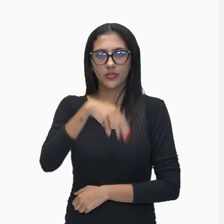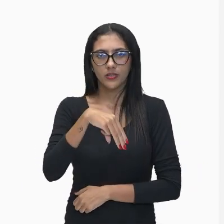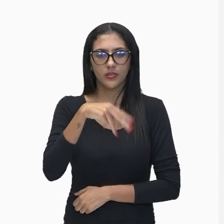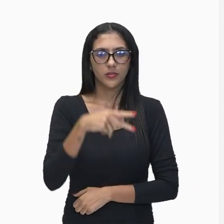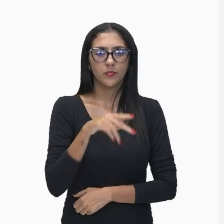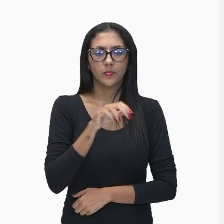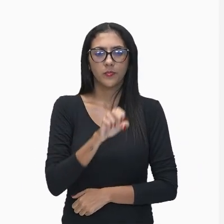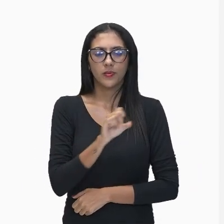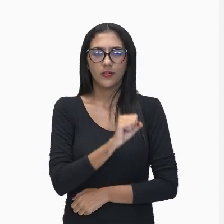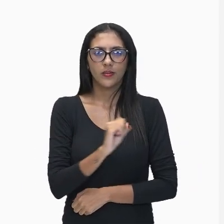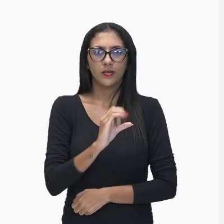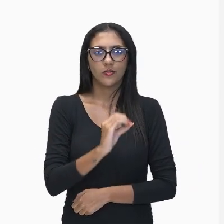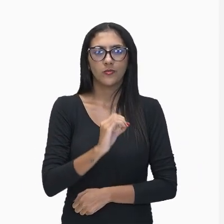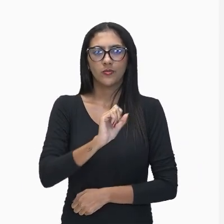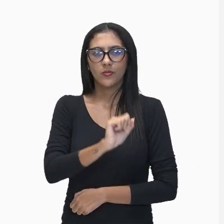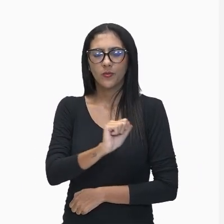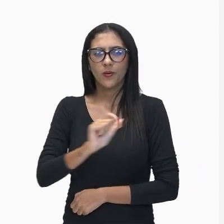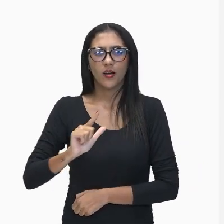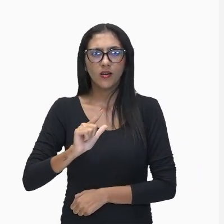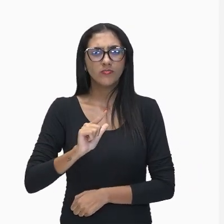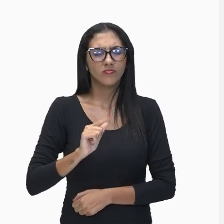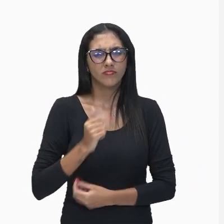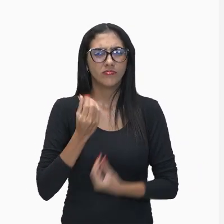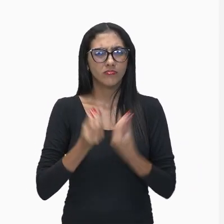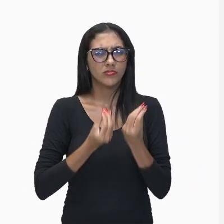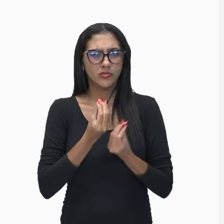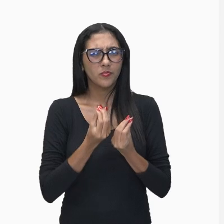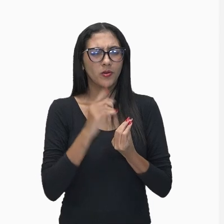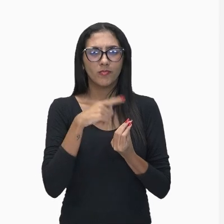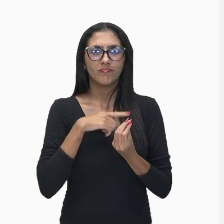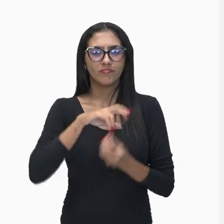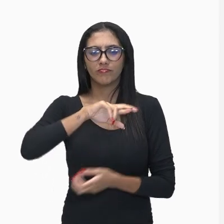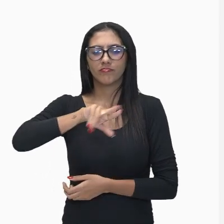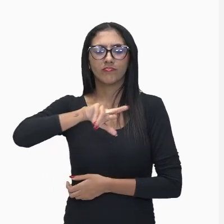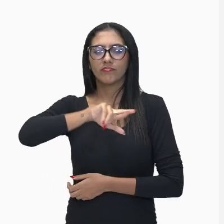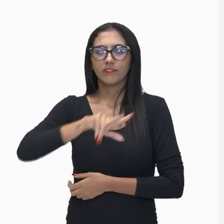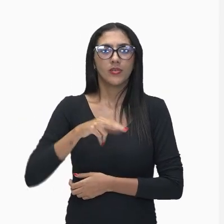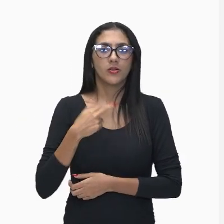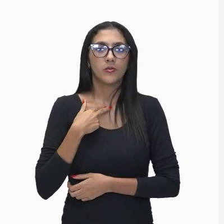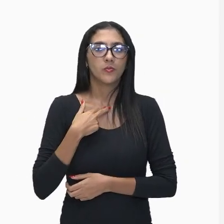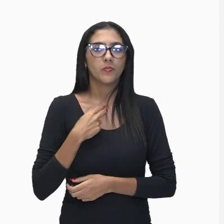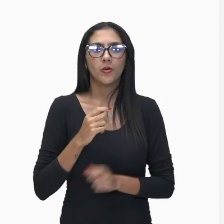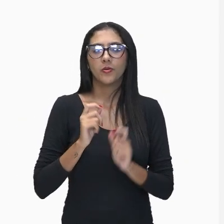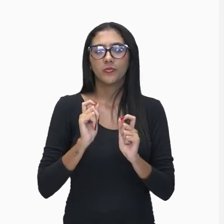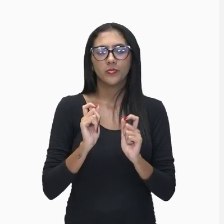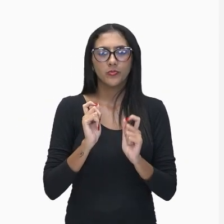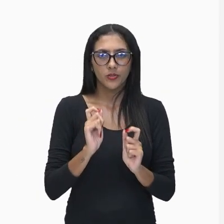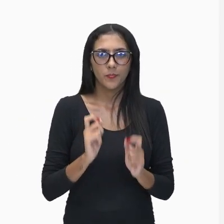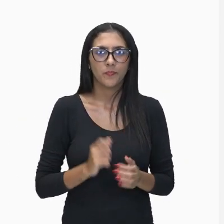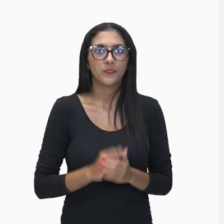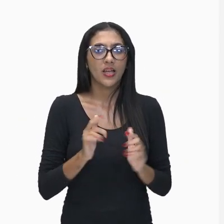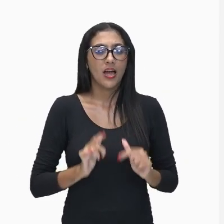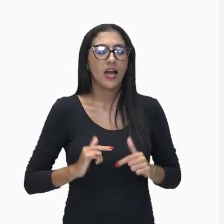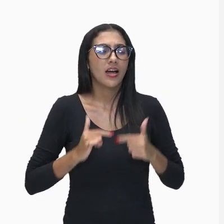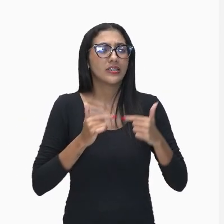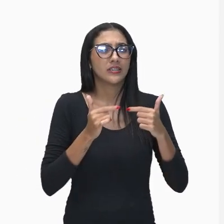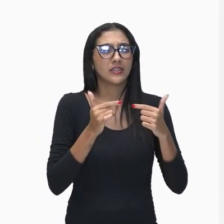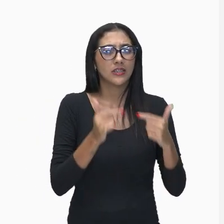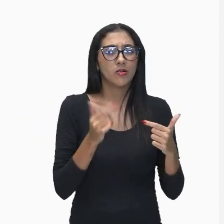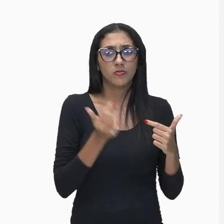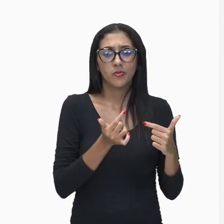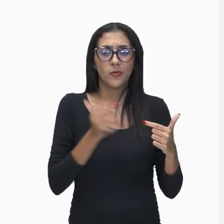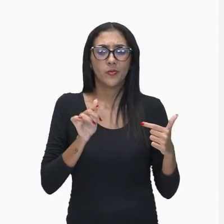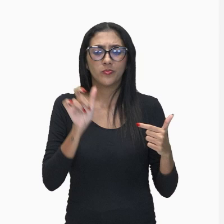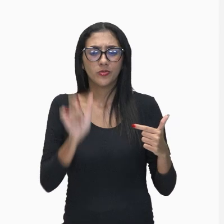quando falamos em verbos impessoais, gente, nós não podemos atribuir a ação dele a nenhum sujeito.